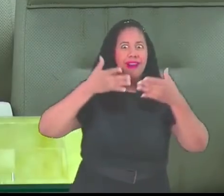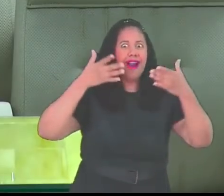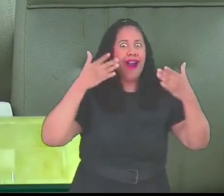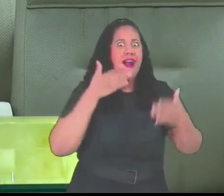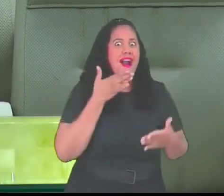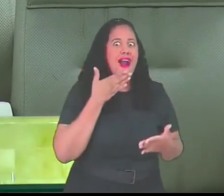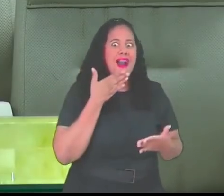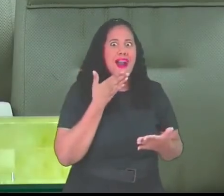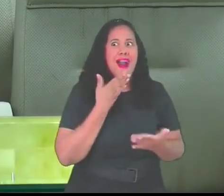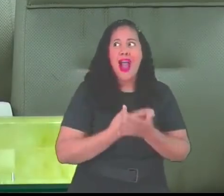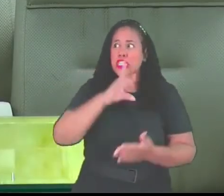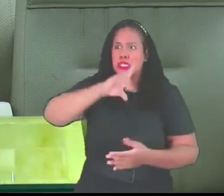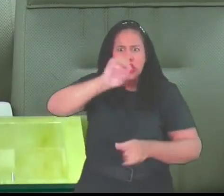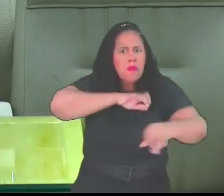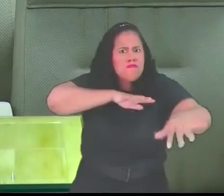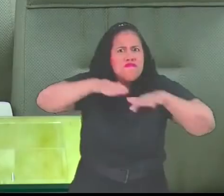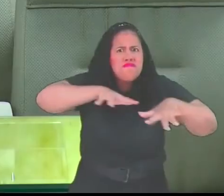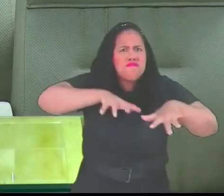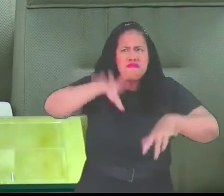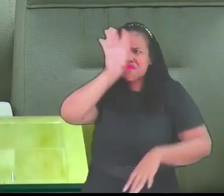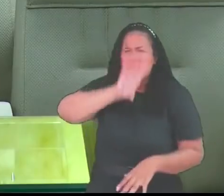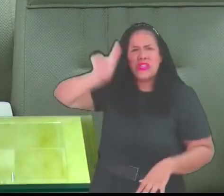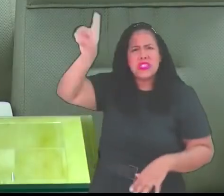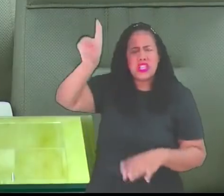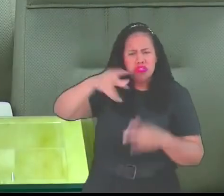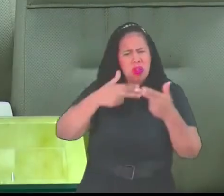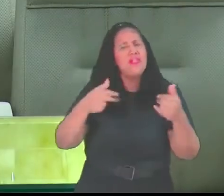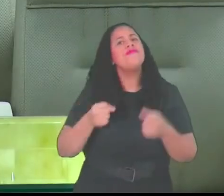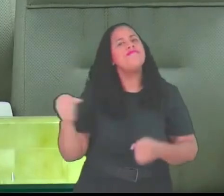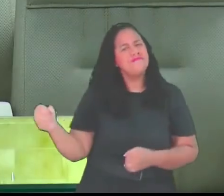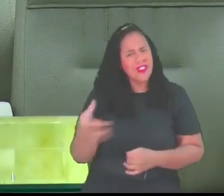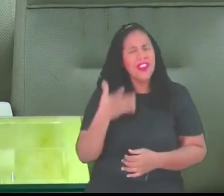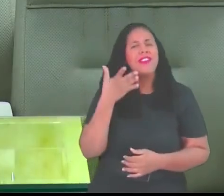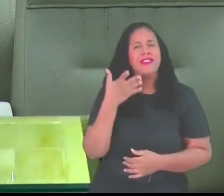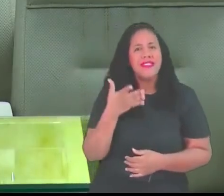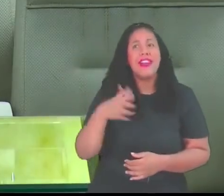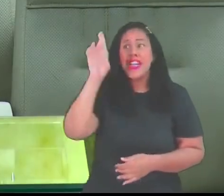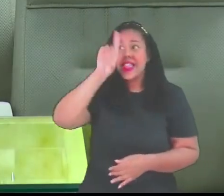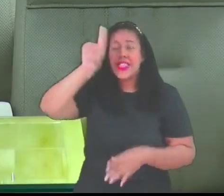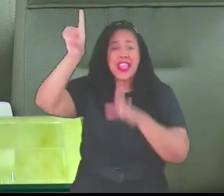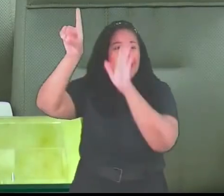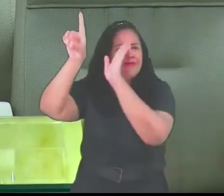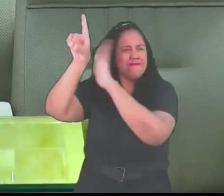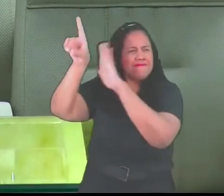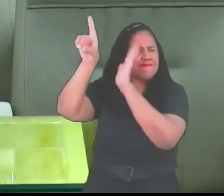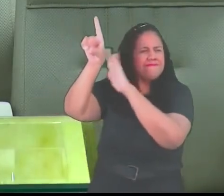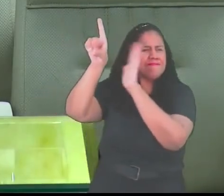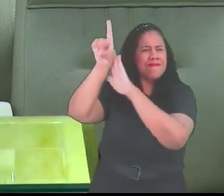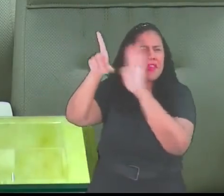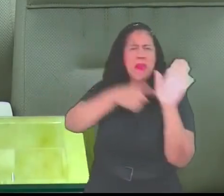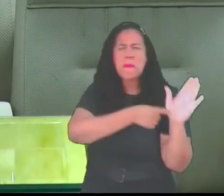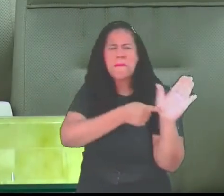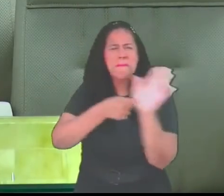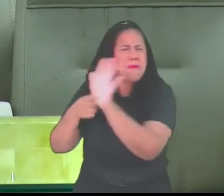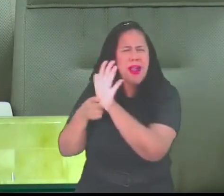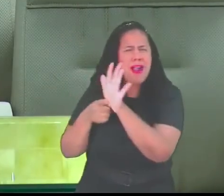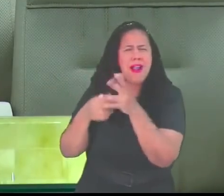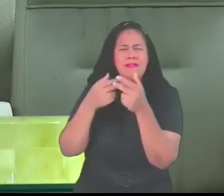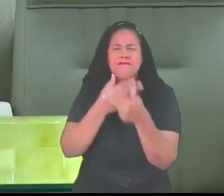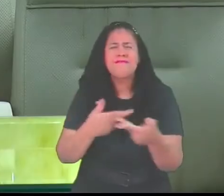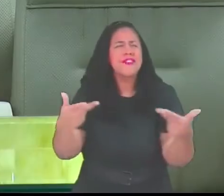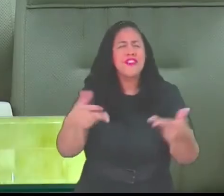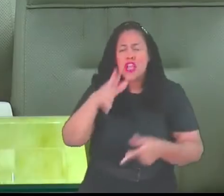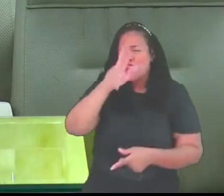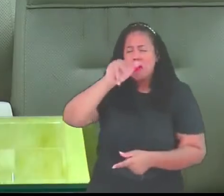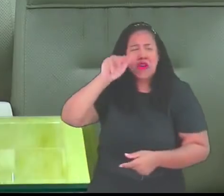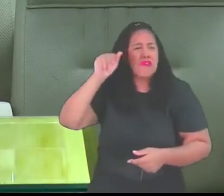é Deus de abalo. Meu Deus é Deus de coisa nova. Meu Deus é Deus de mostrar coisas que